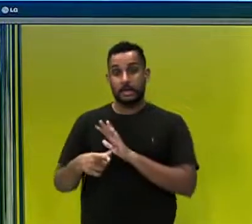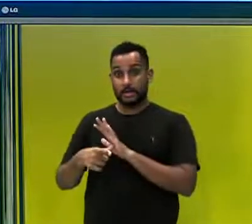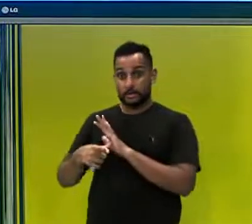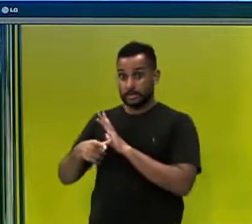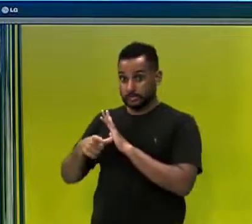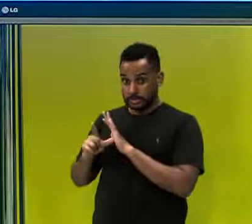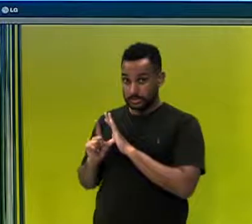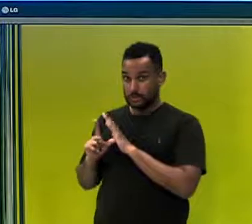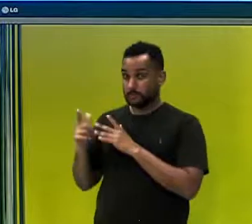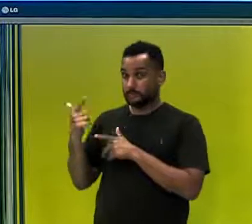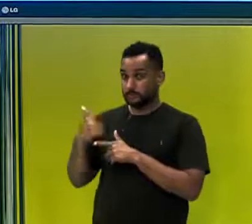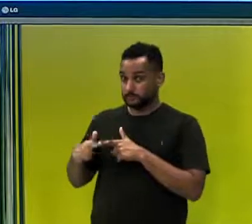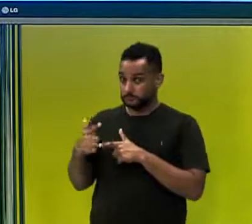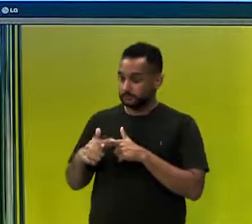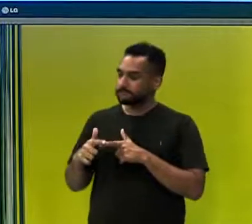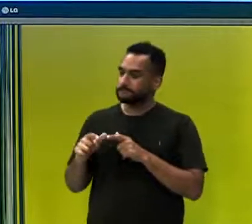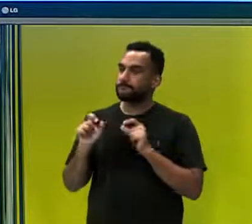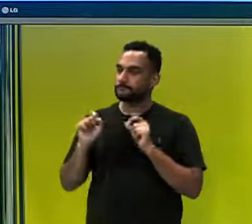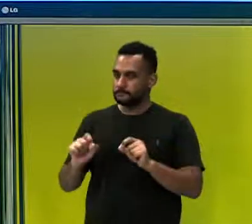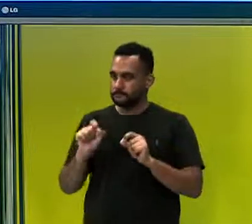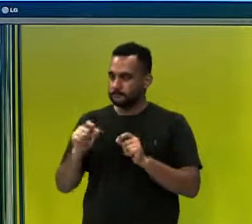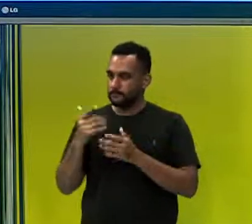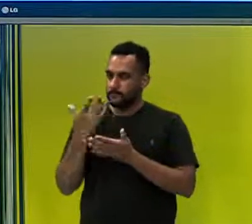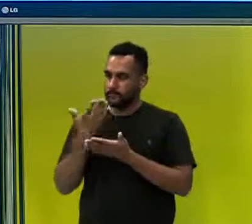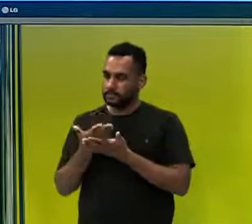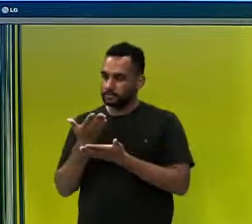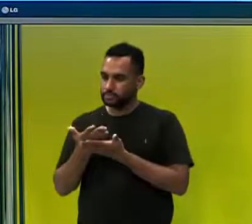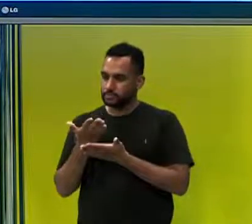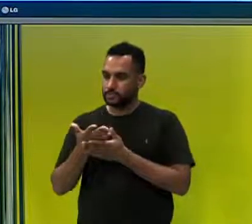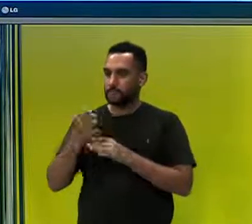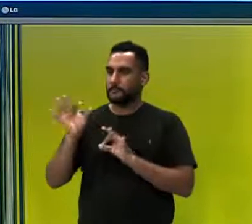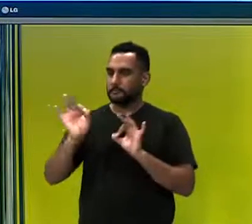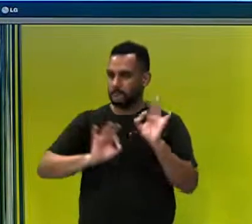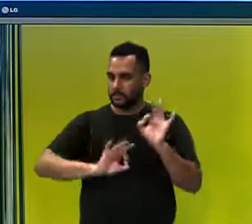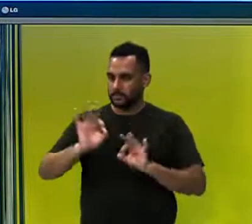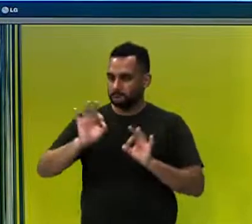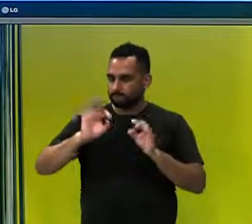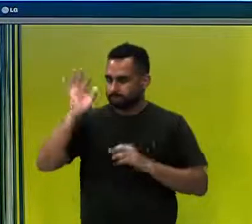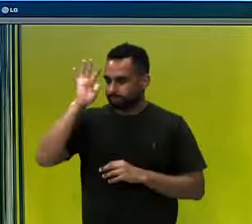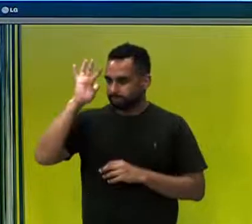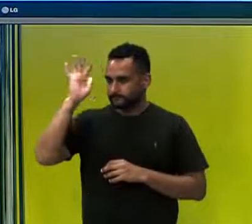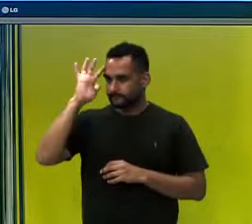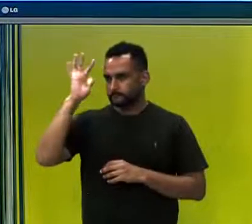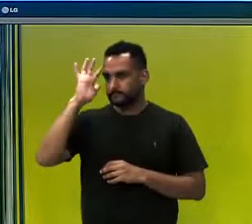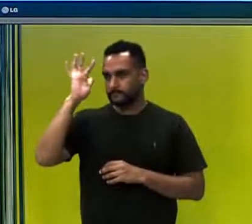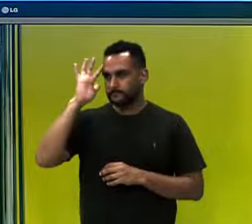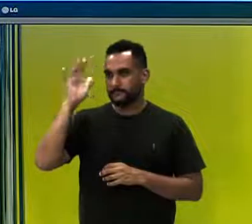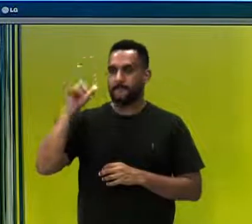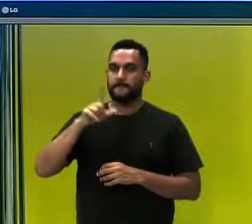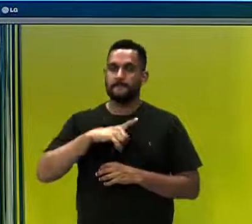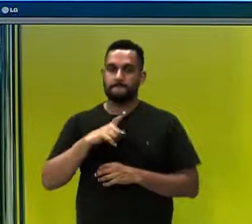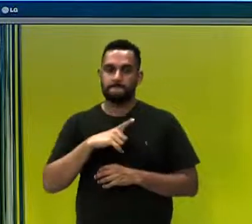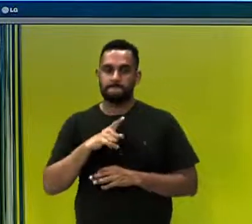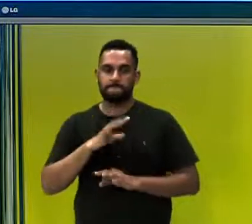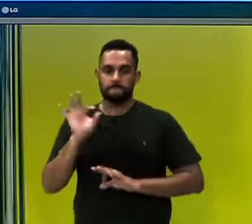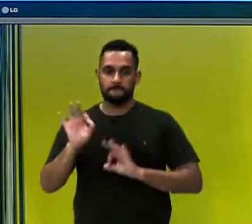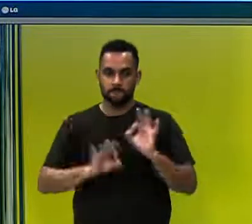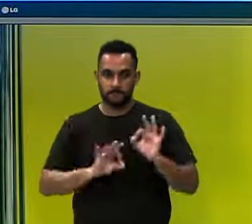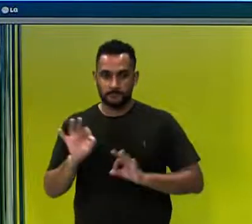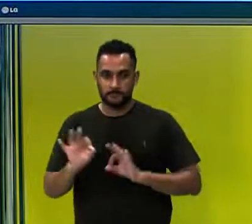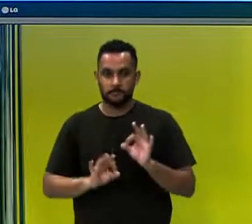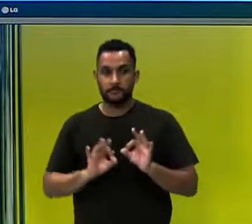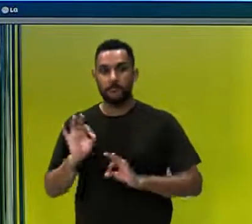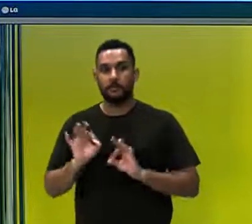passar por problemas, o que, que é feito? Um estudo, um planejamento, e é estipulado um plano diretor. Nesse